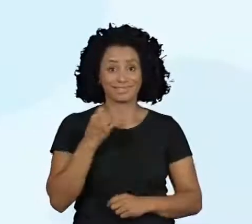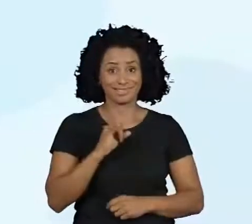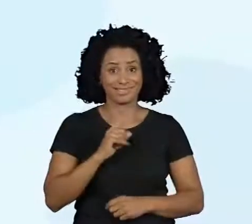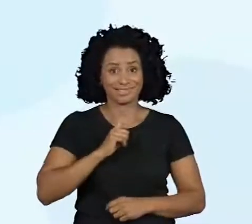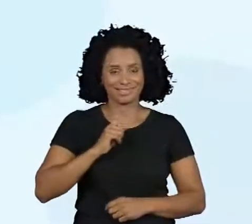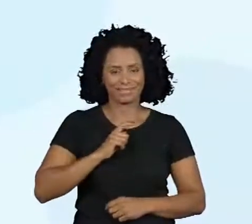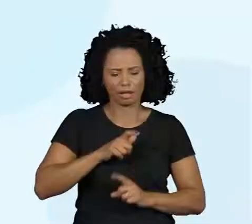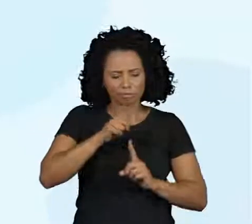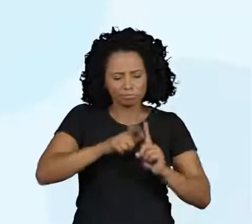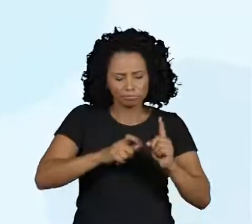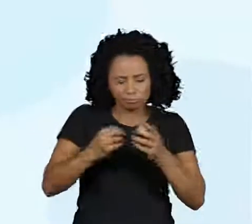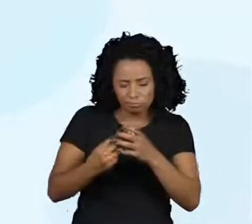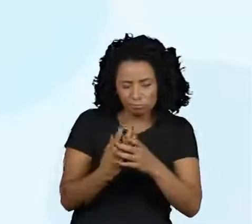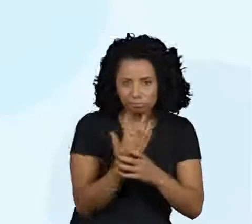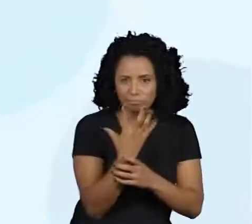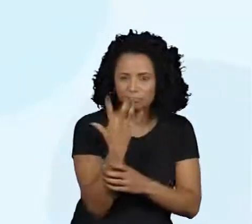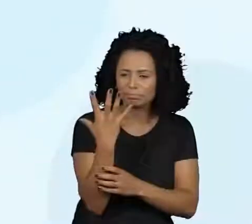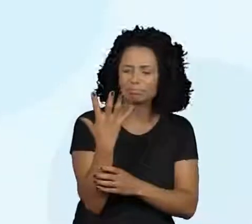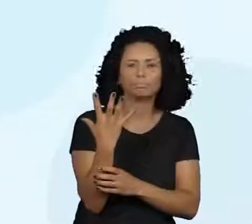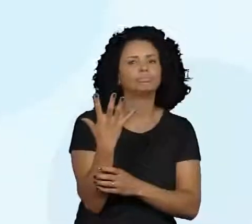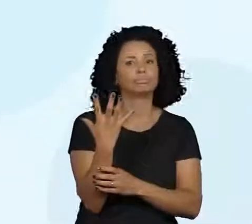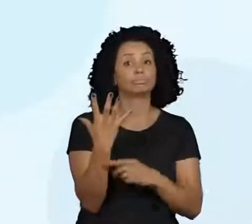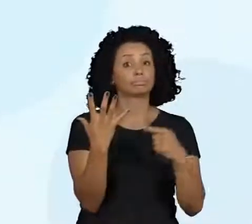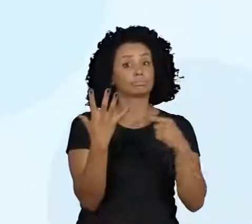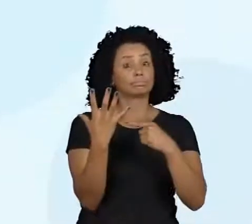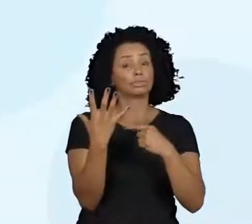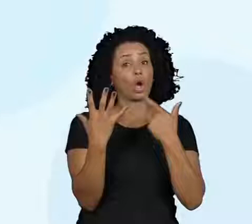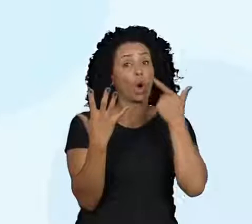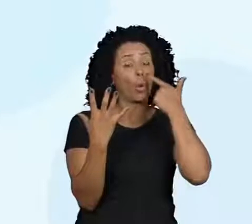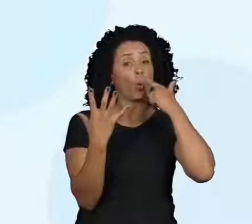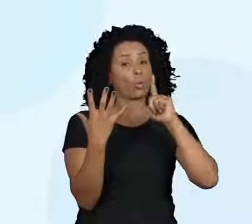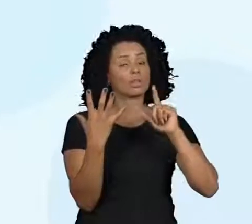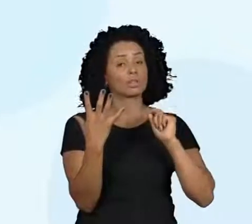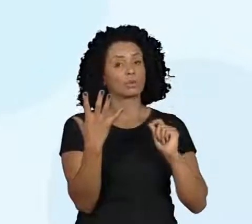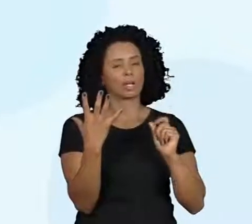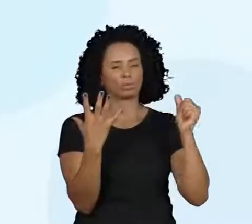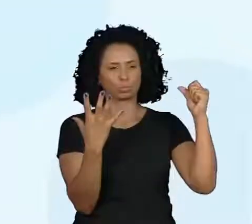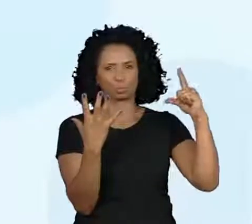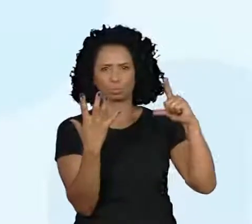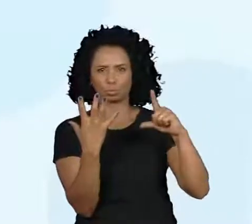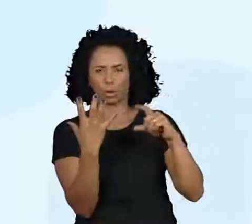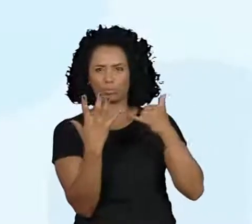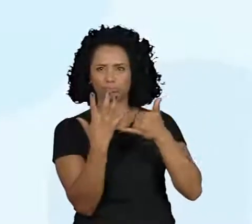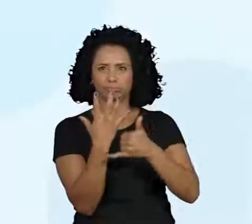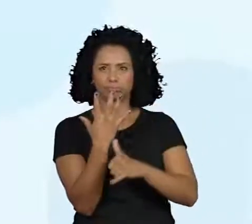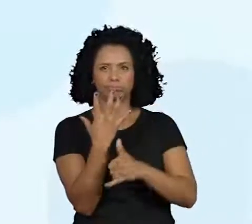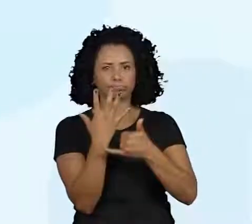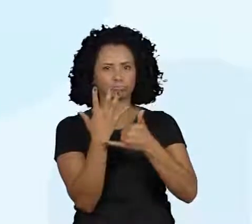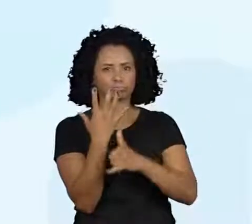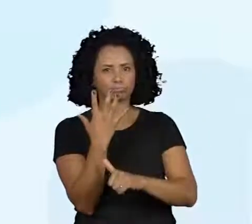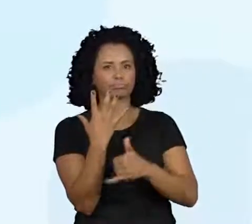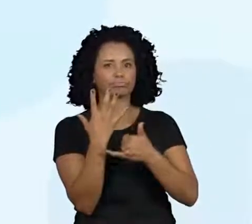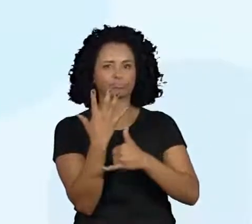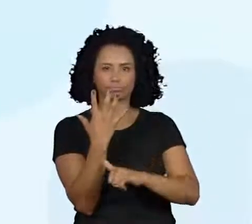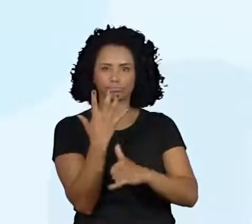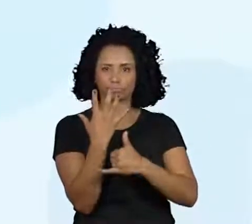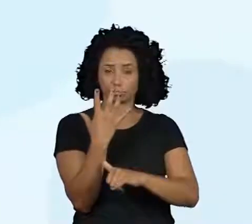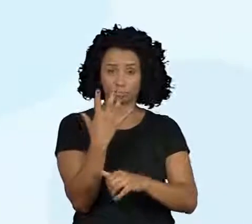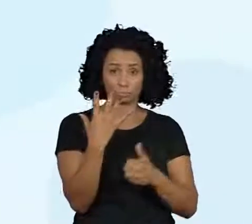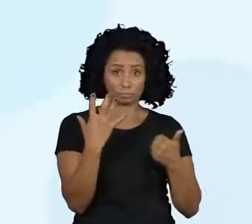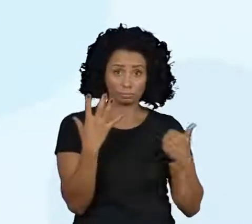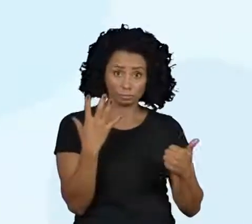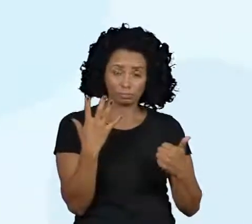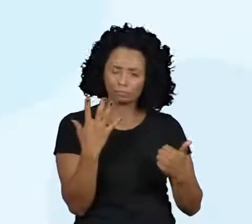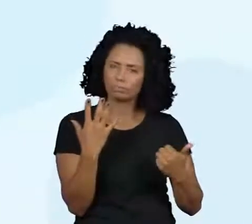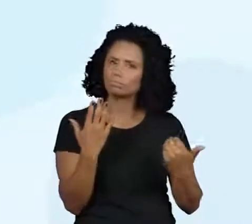aqueles seres vivos que conseguem sintetizar o seu próprio alimento, tá bom? E aí,